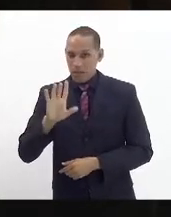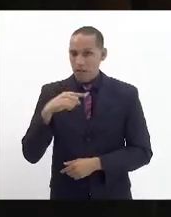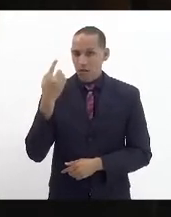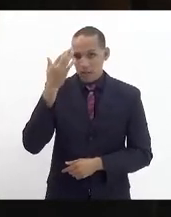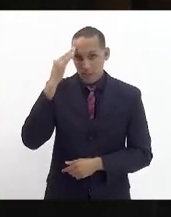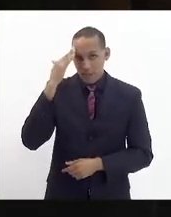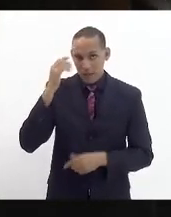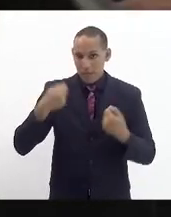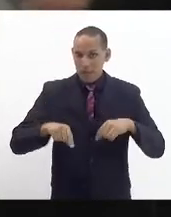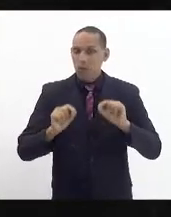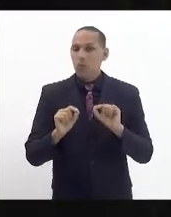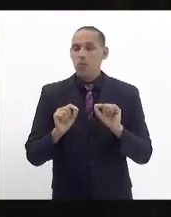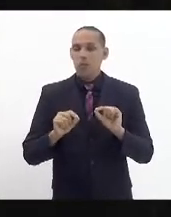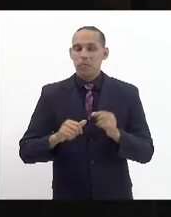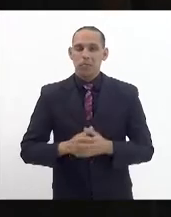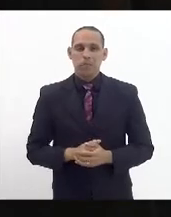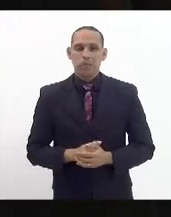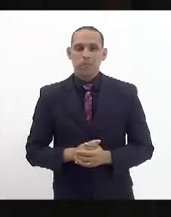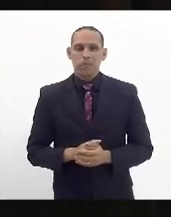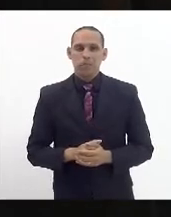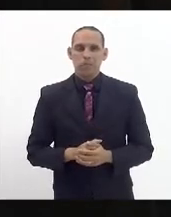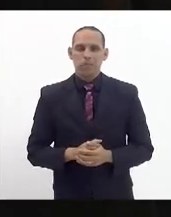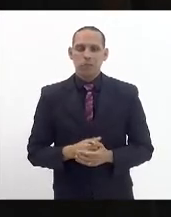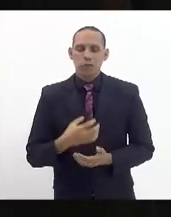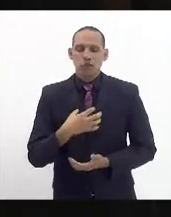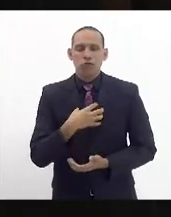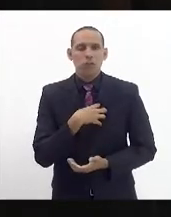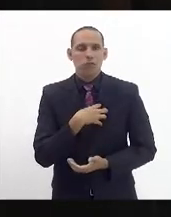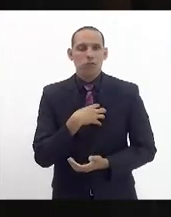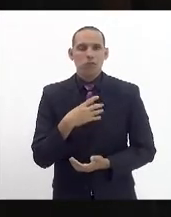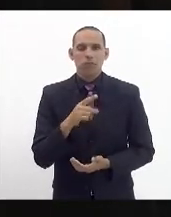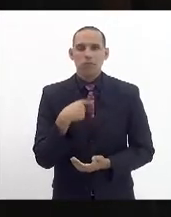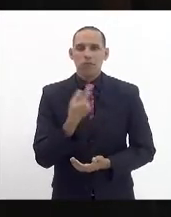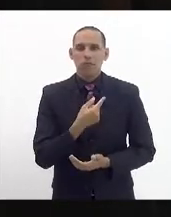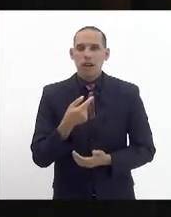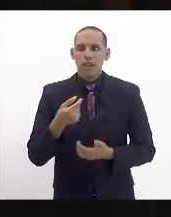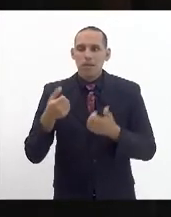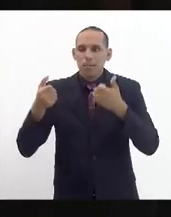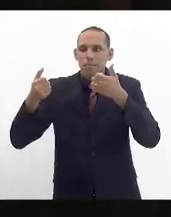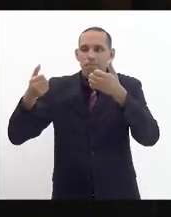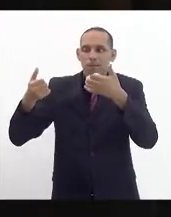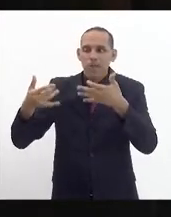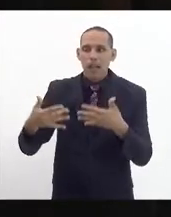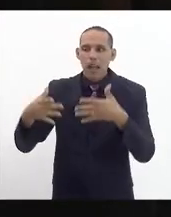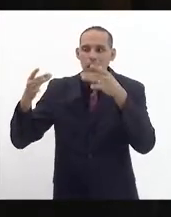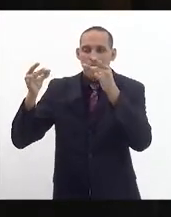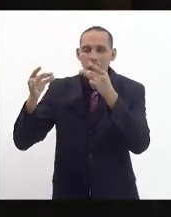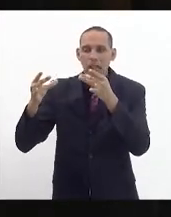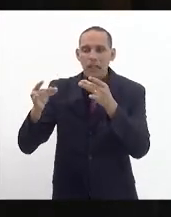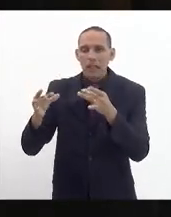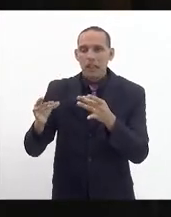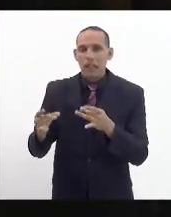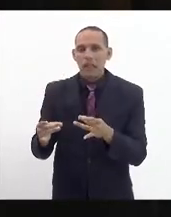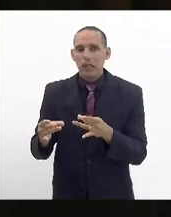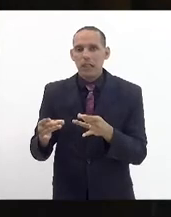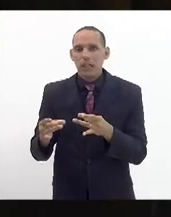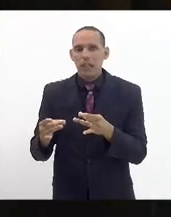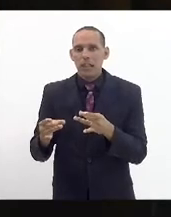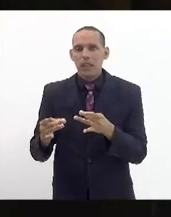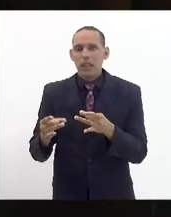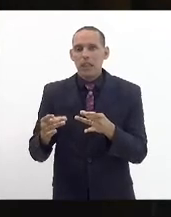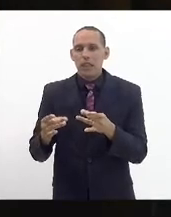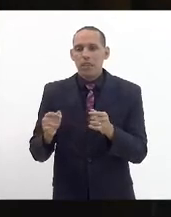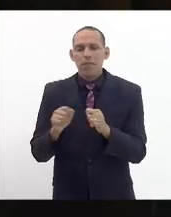também de que maneira a gente poderia especificar quais são os mecanismos que levariam